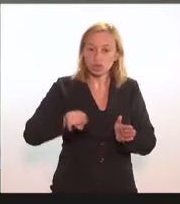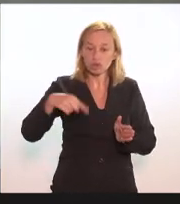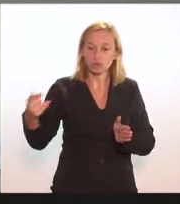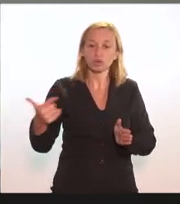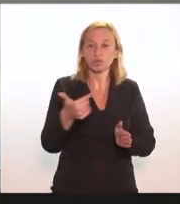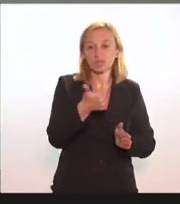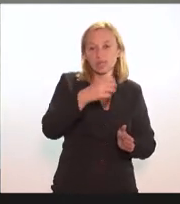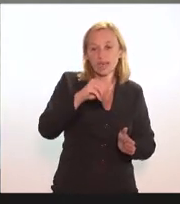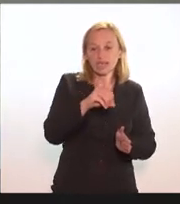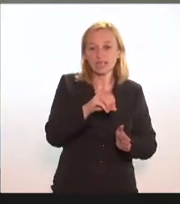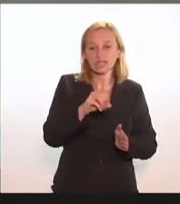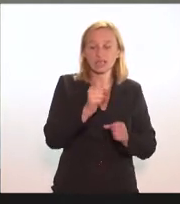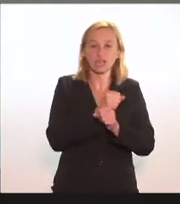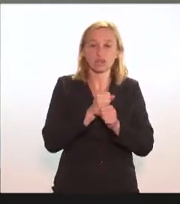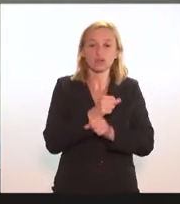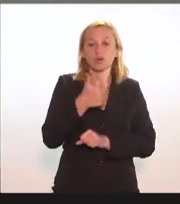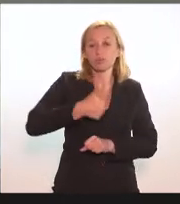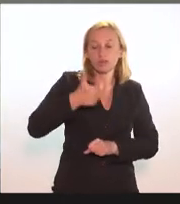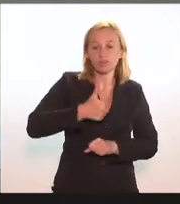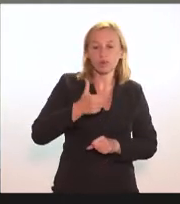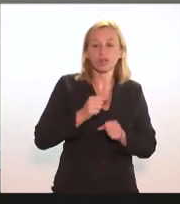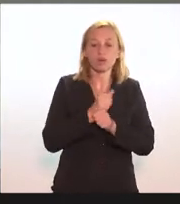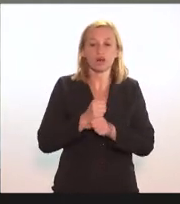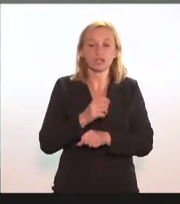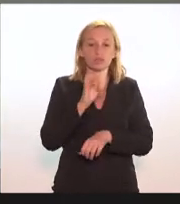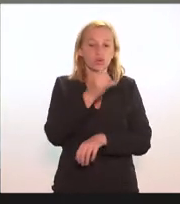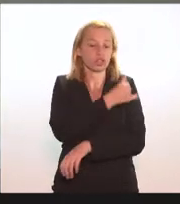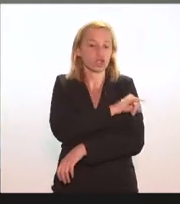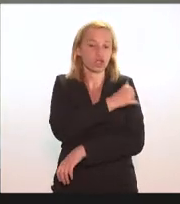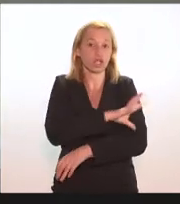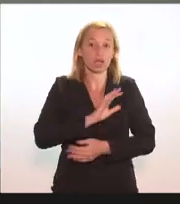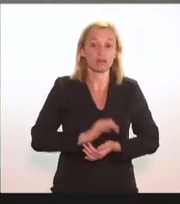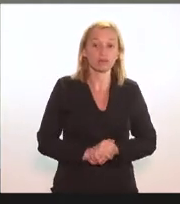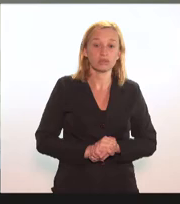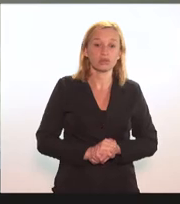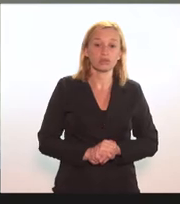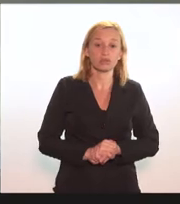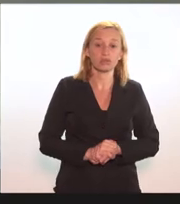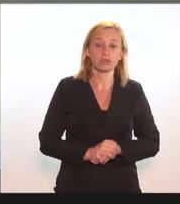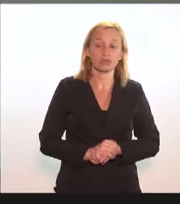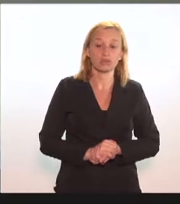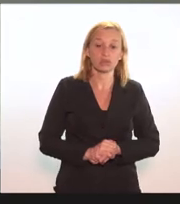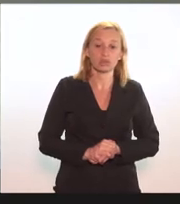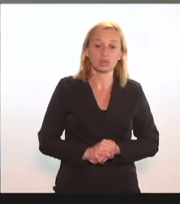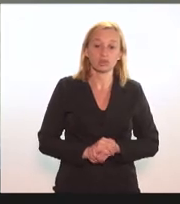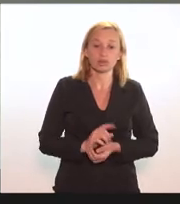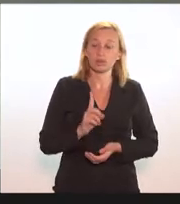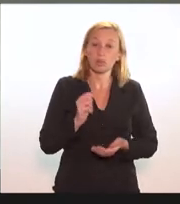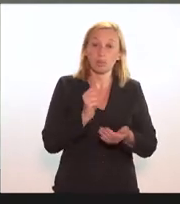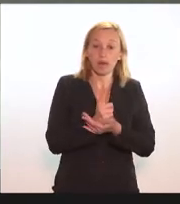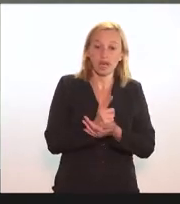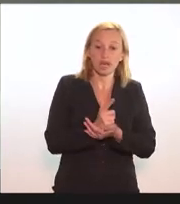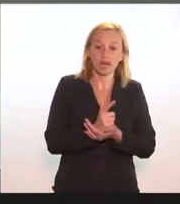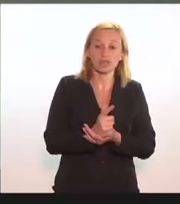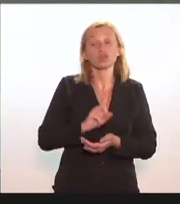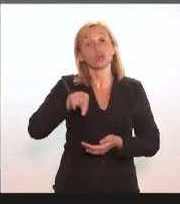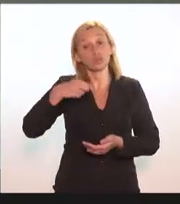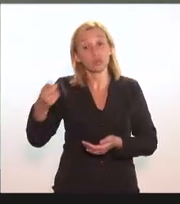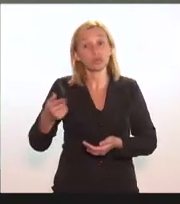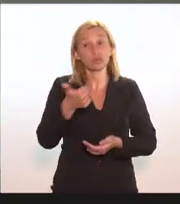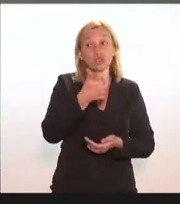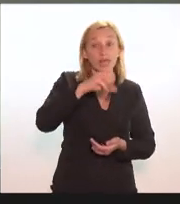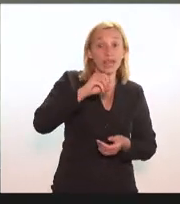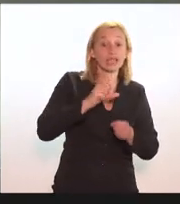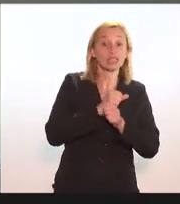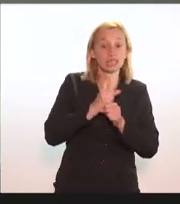10 anos. O primeiro ano, o Rio de Janeiro fica totalmente isento de pagamento de dívida, e nos próximos 10